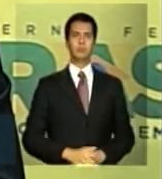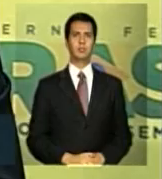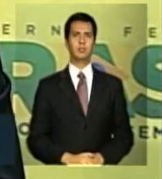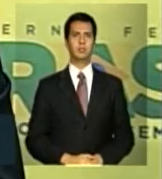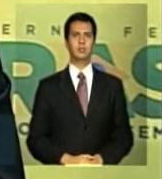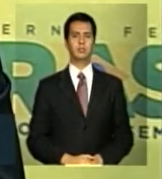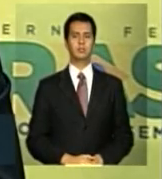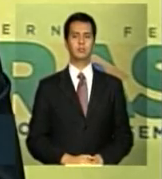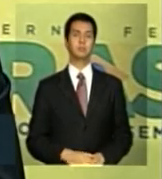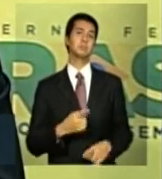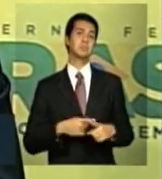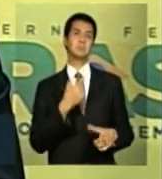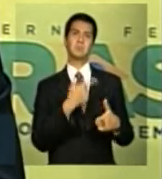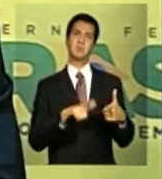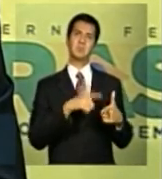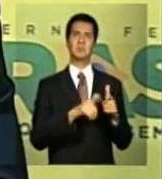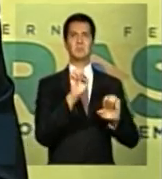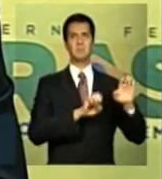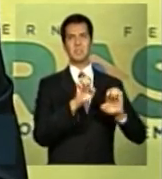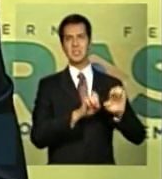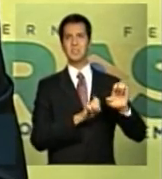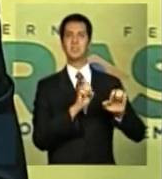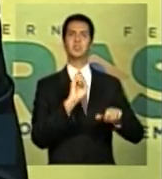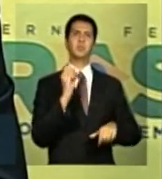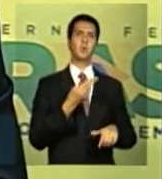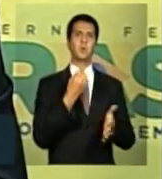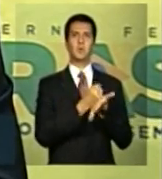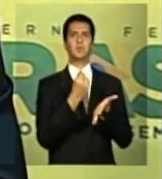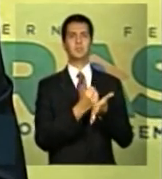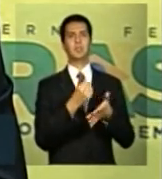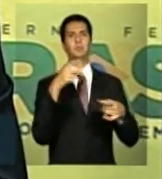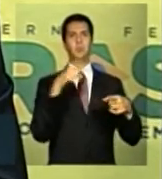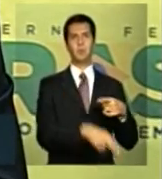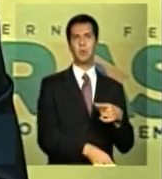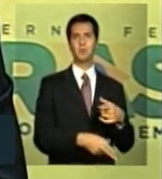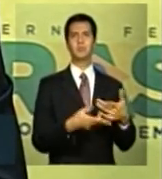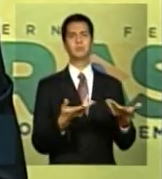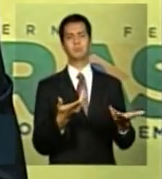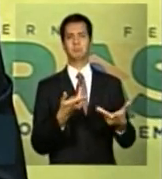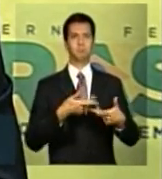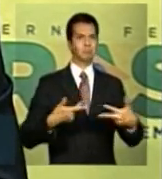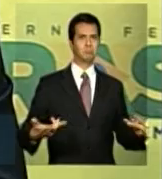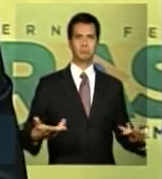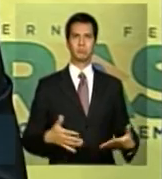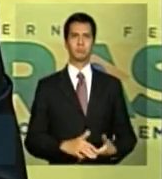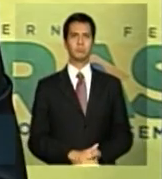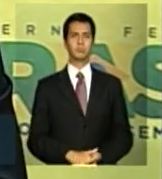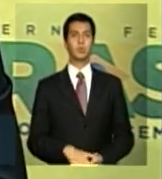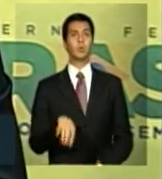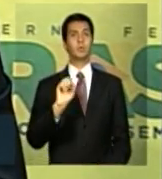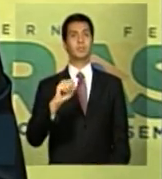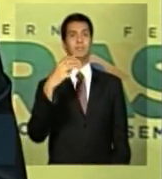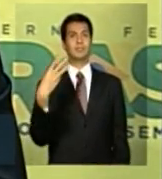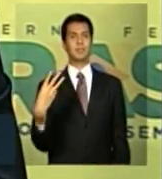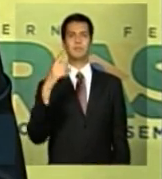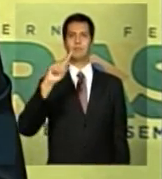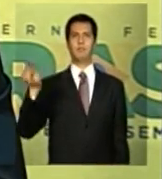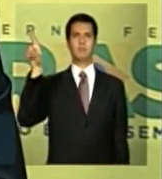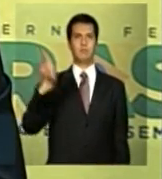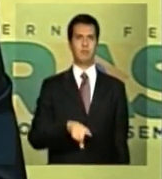Por problemas com as empresas, enfim, quebra de contrato, avaliação de desempenho. E 83 foram